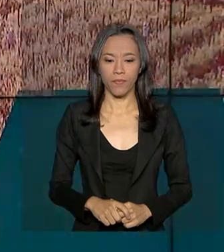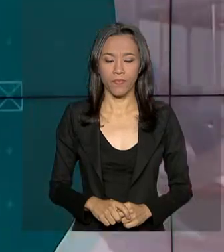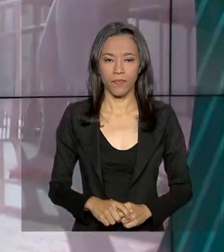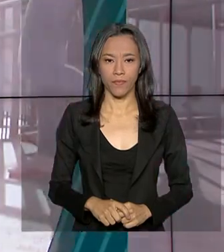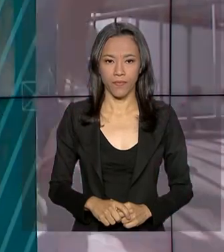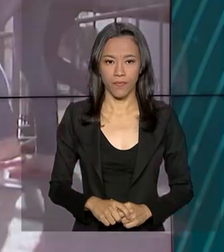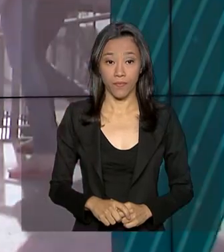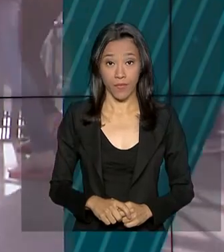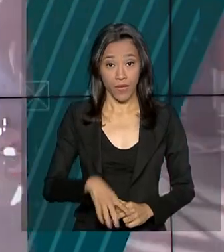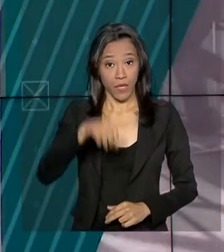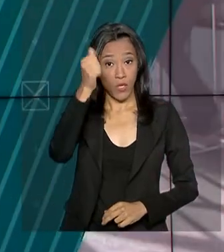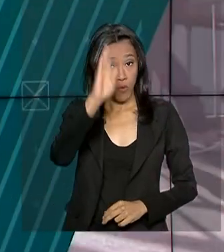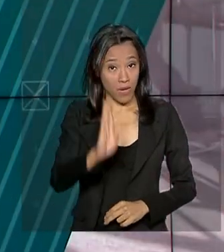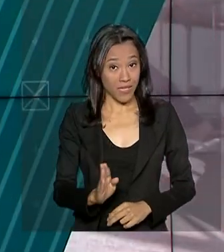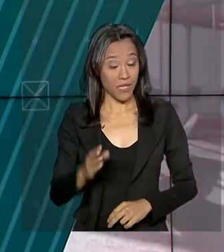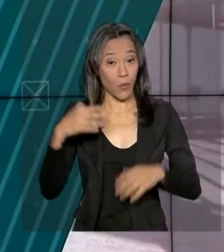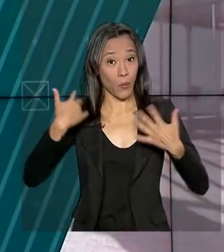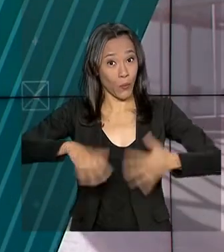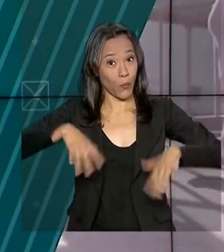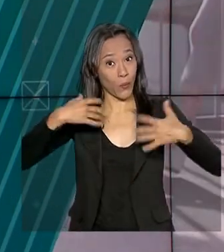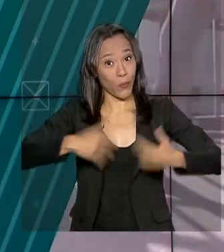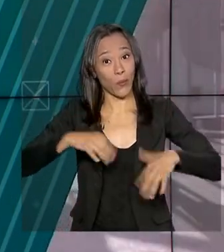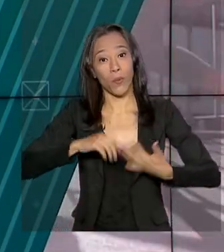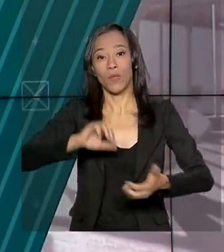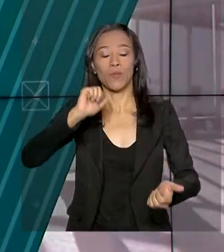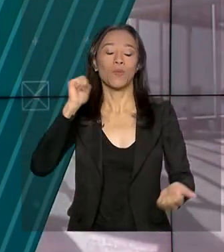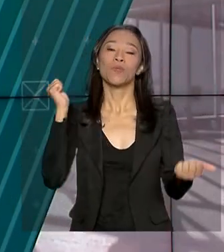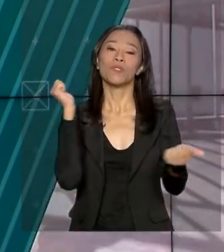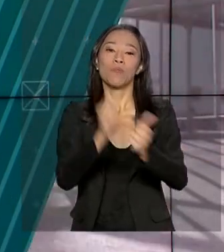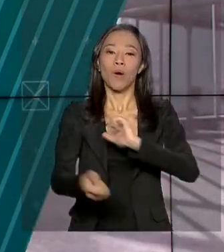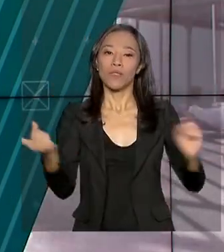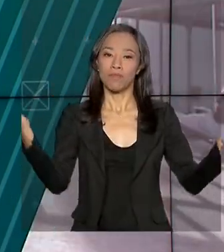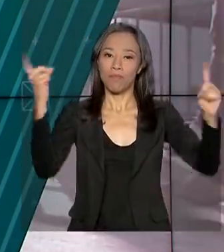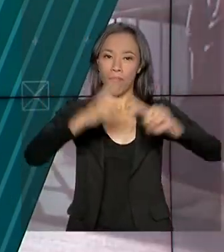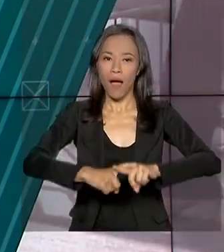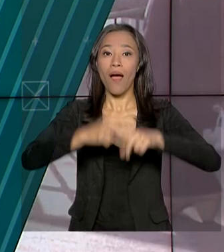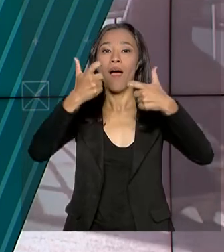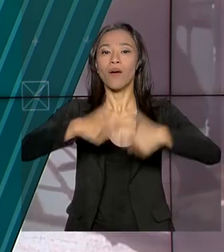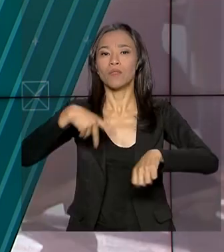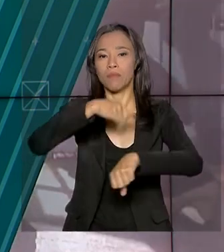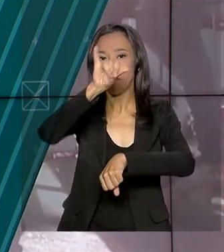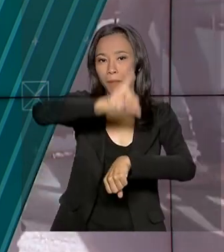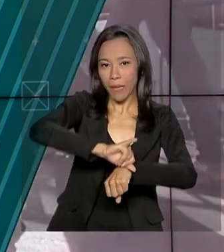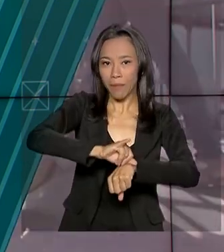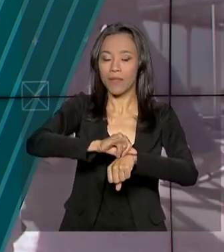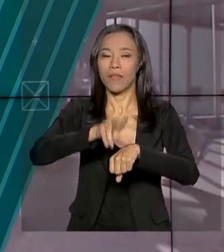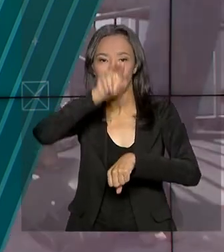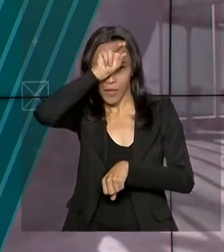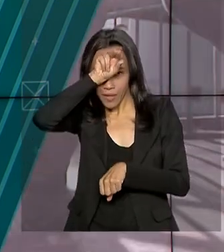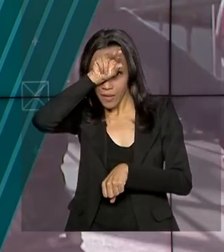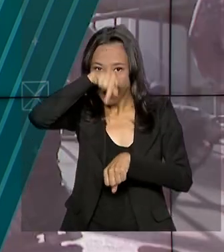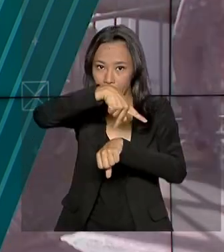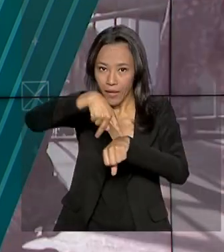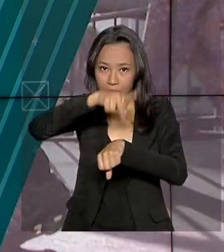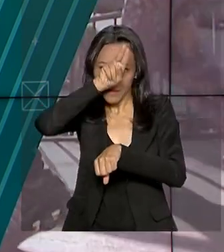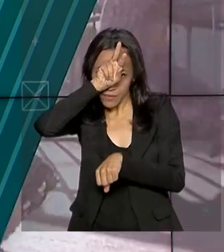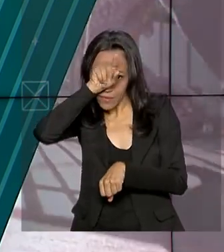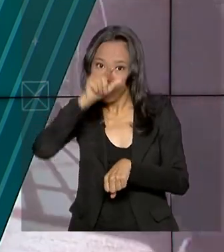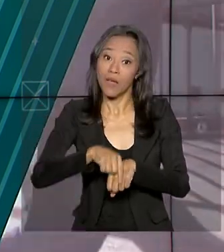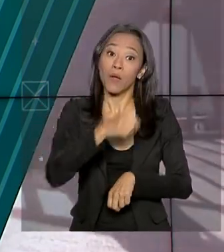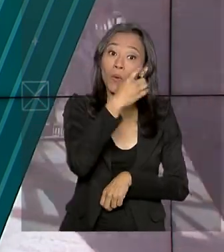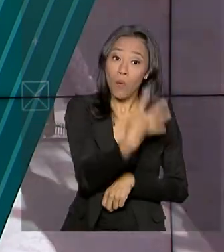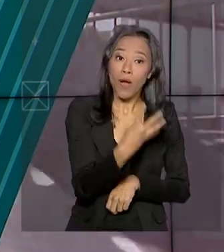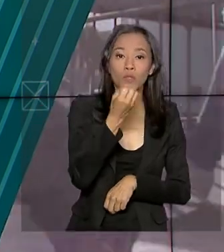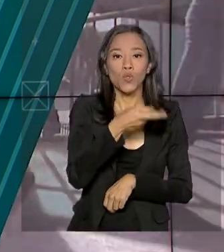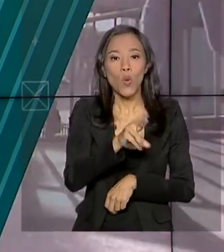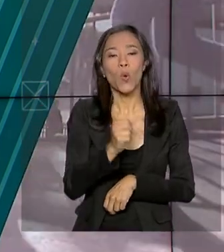o brasil brilha nos jogos panamericanos em lima no peru até agora são 13 medalhas quatro de ouro quatro de prata